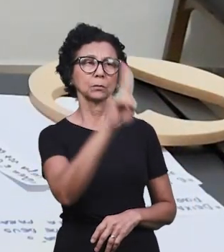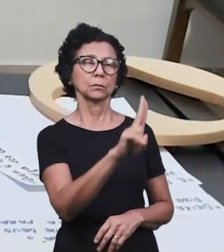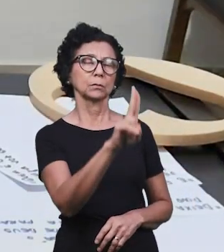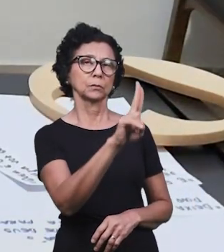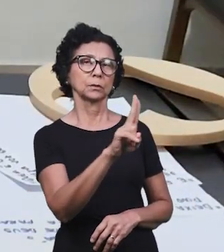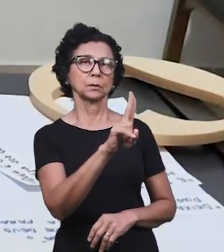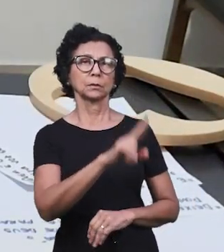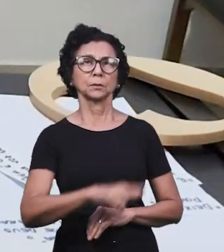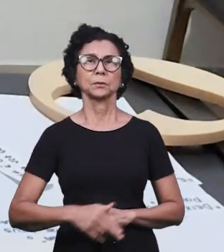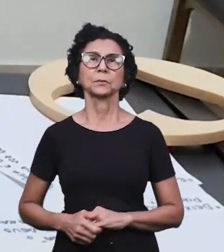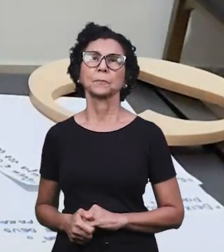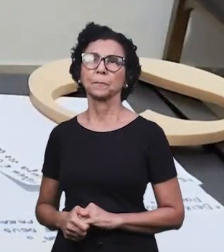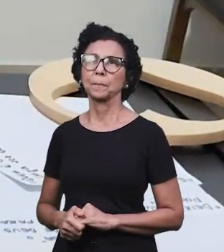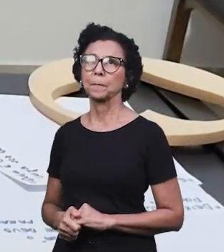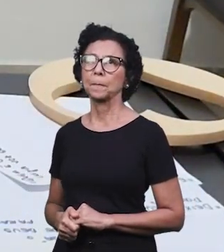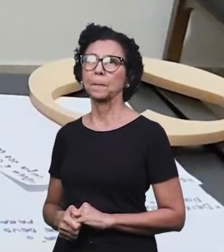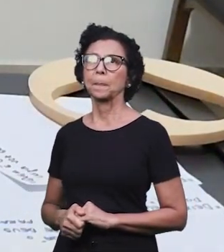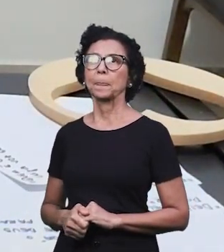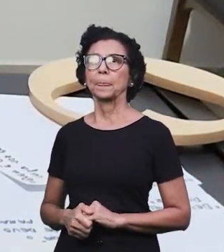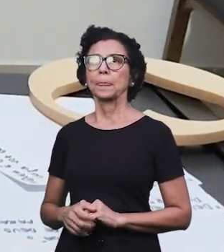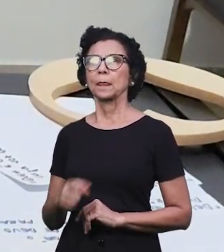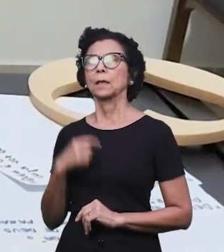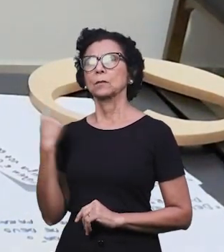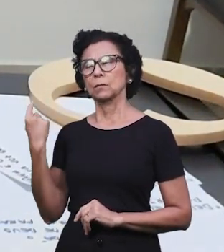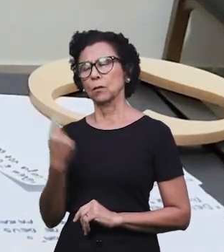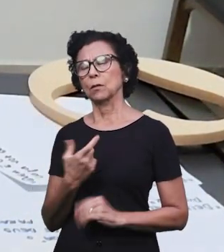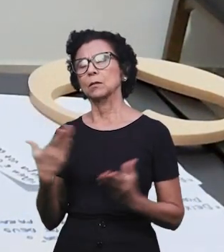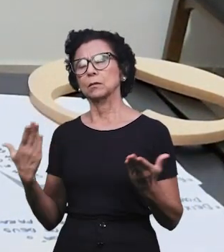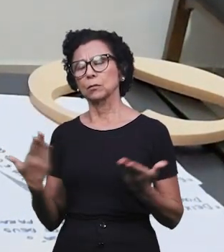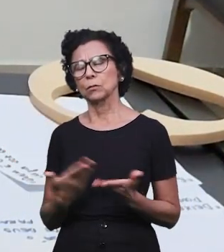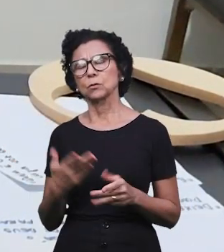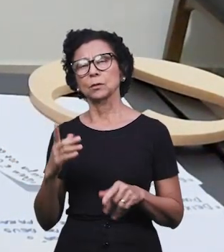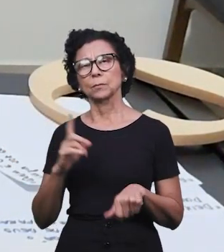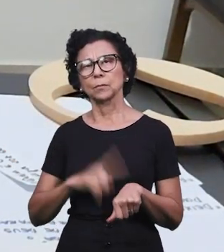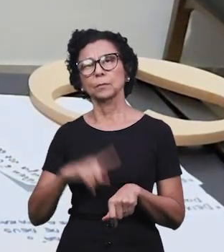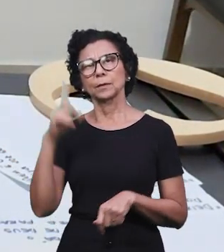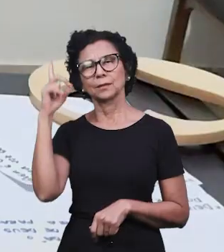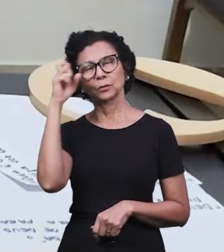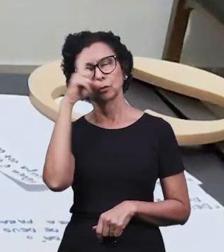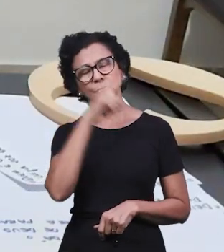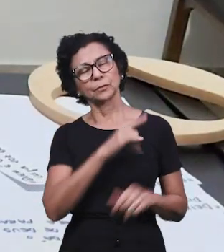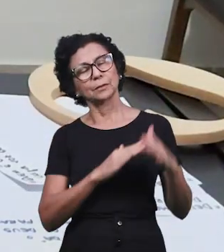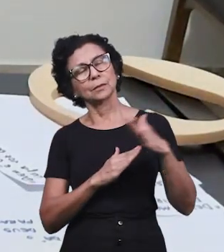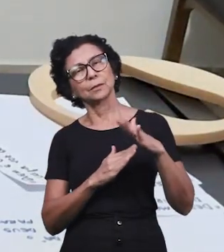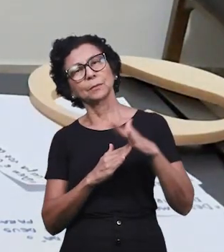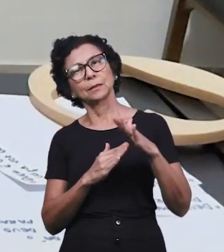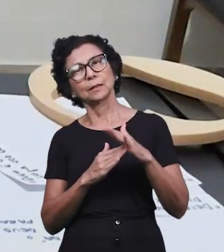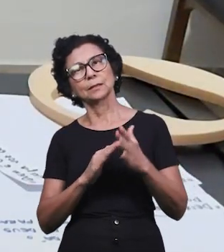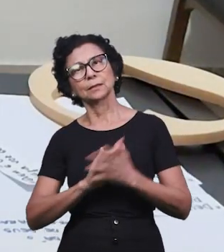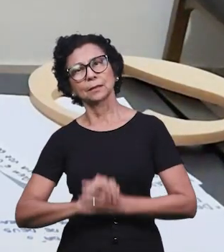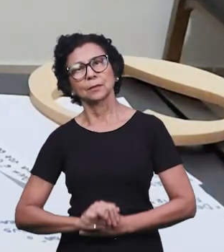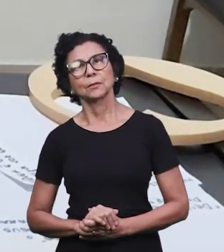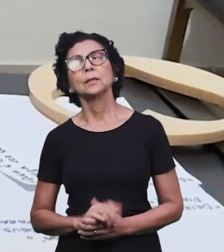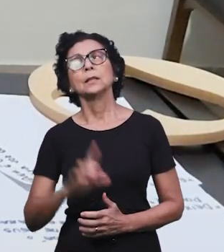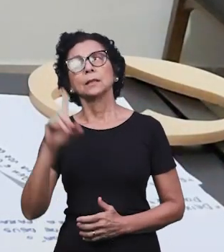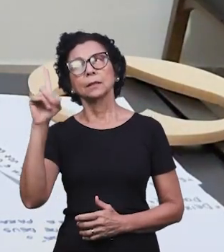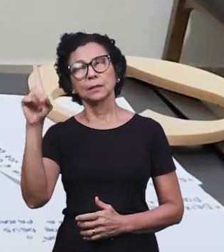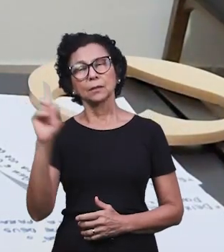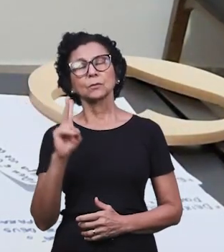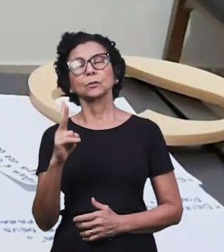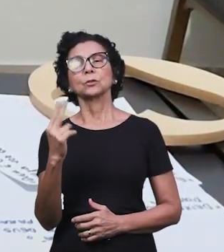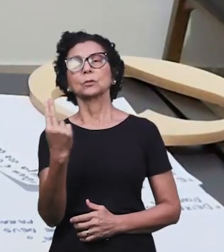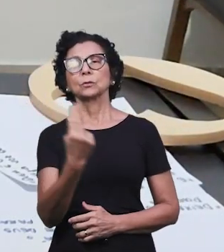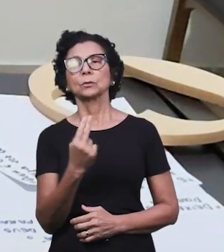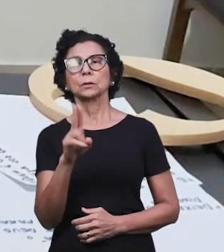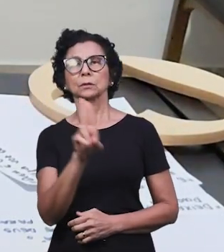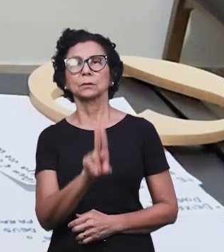escolhido. Assim como nós, nas nossas dificuldades, às vezes nas nossas limitações, o Senhor não deixa de nos usar. Ele